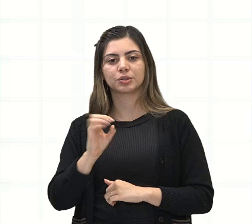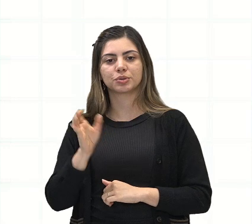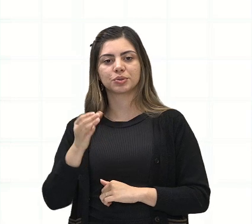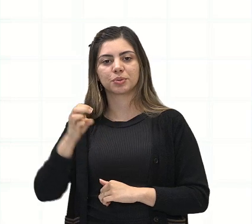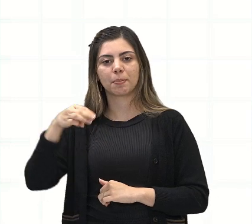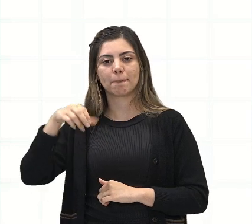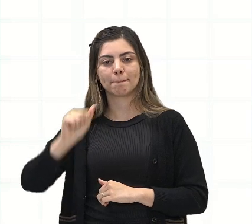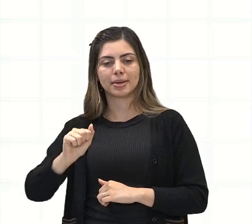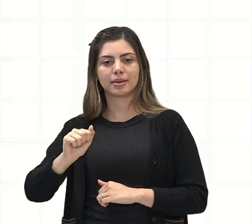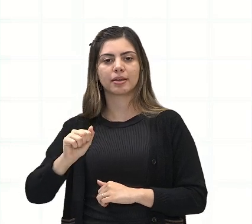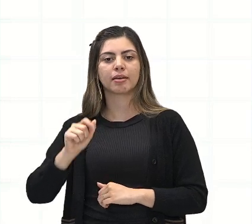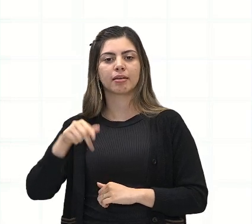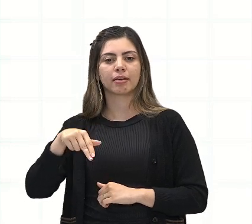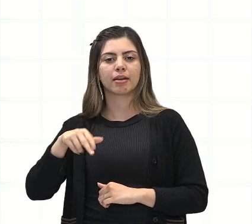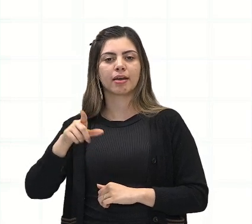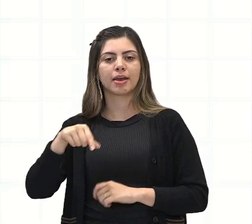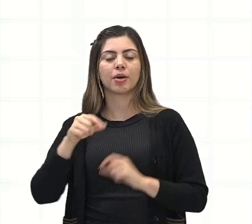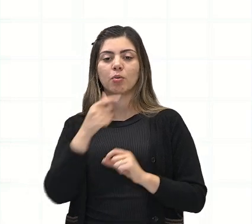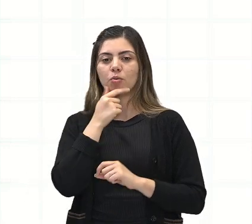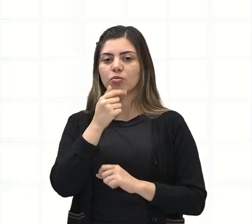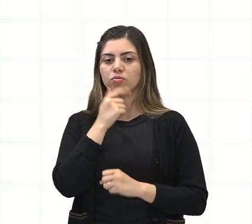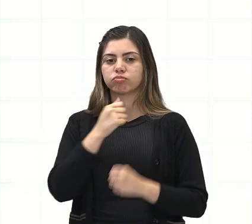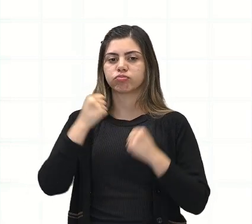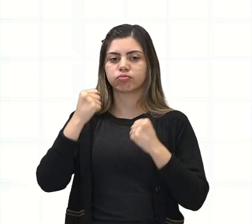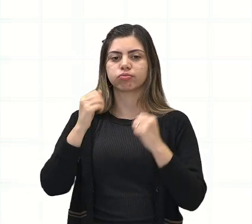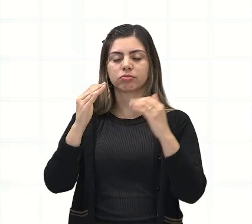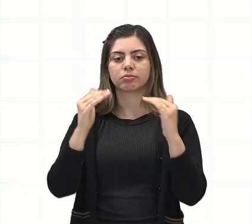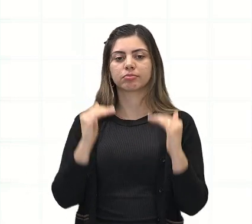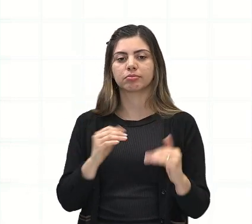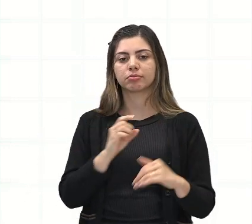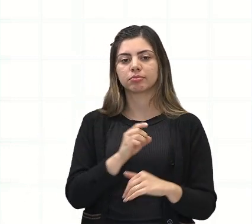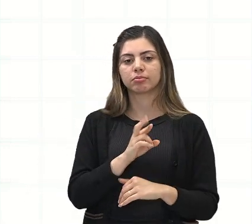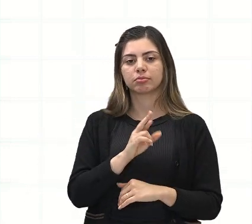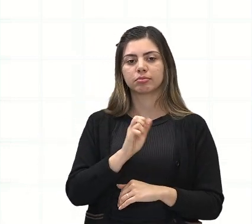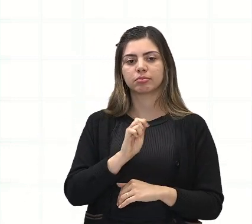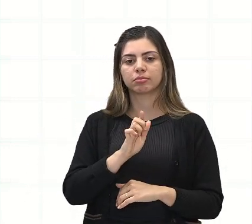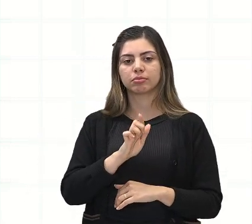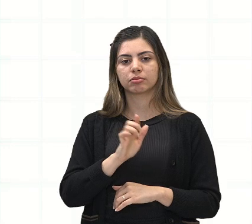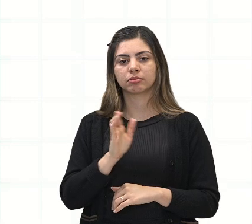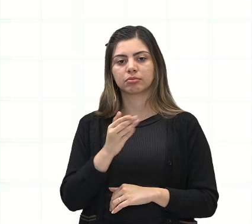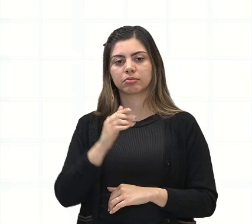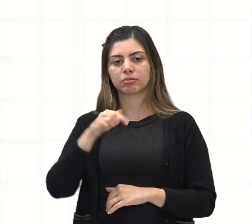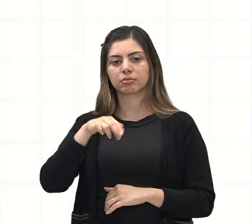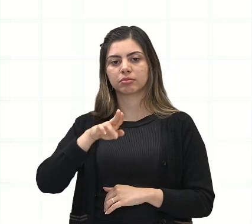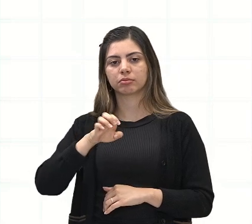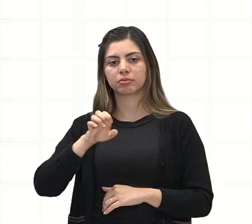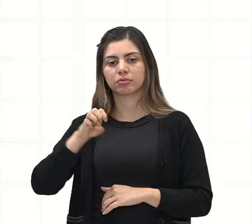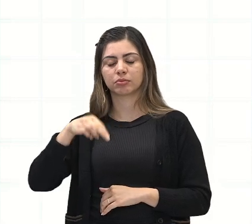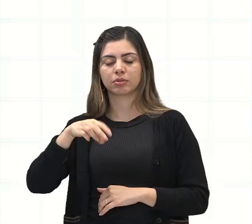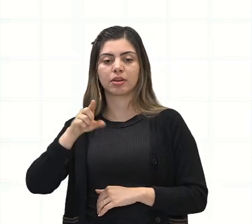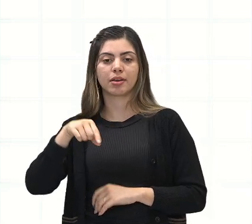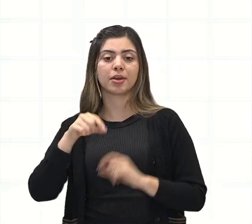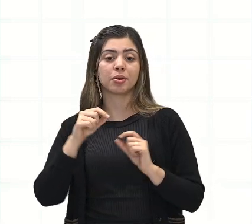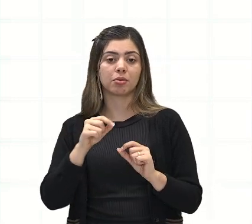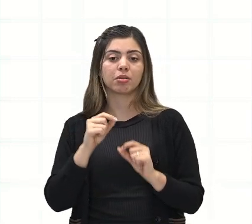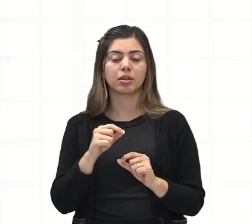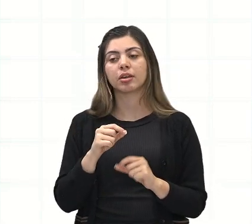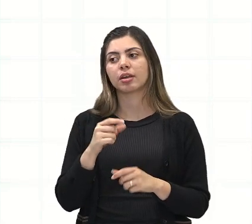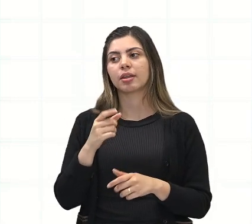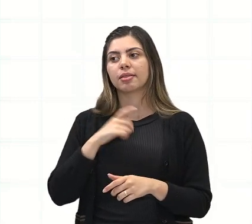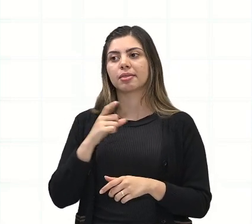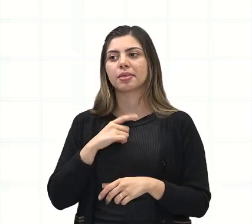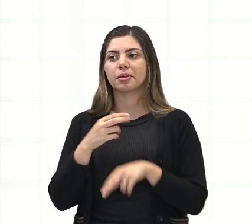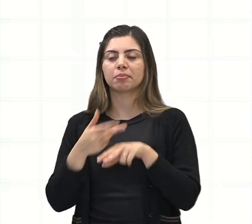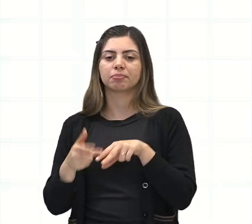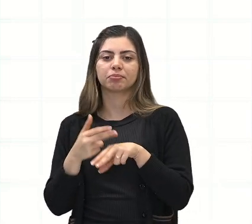que é vestir-se de forma exagerada com elementos do sexo feminino. Tanto homens e mulheres podem se vestir com esses elementos